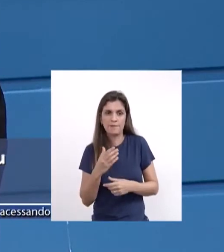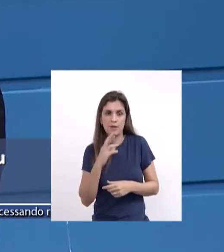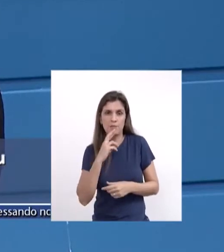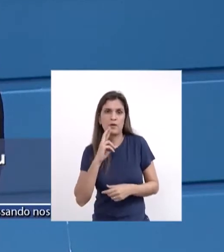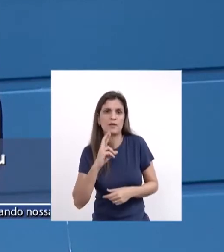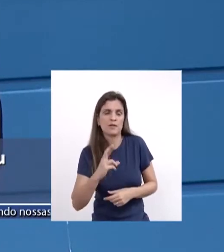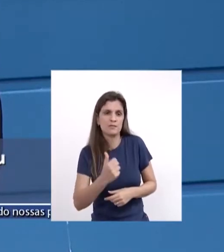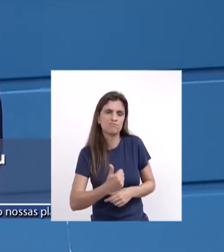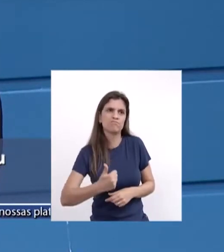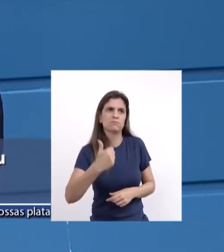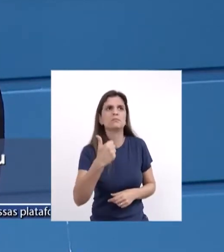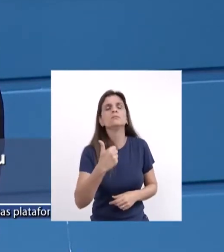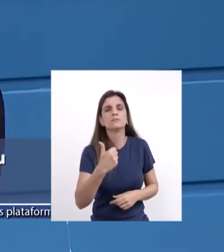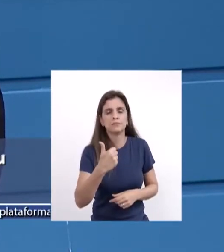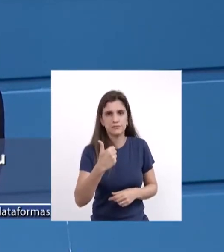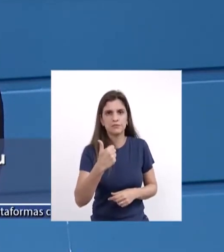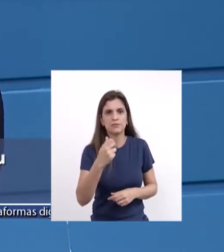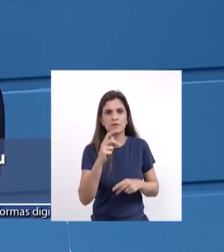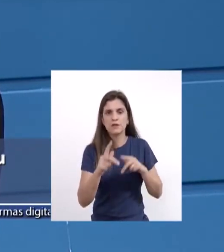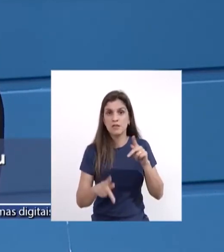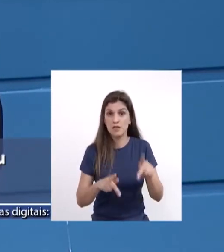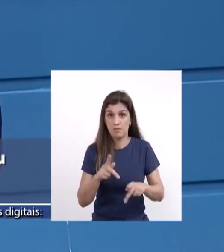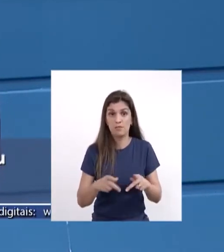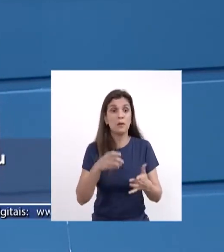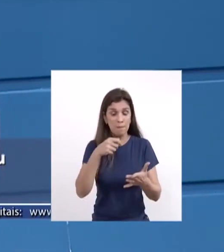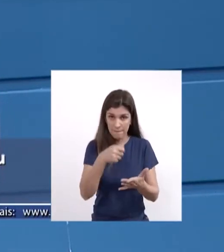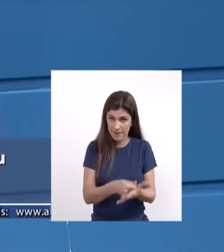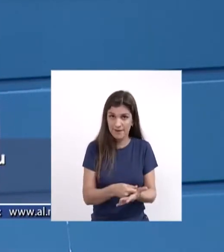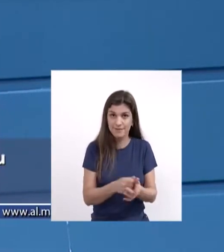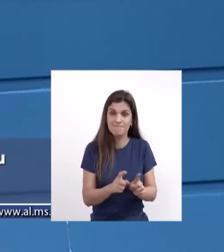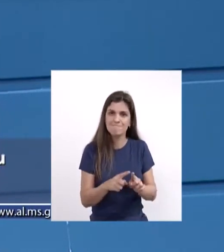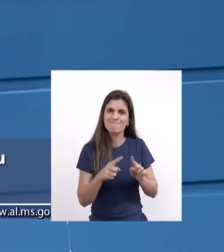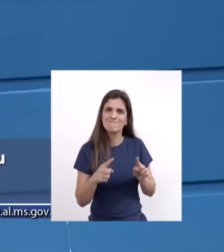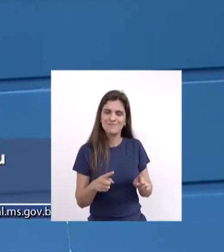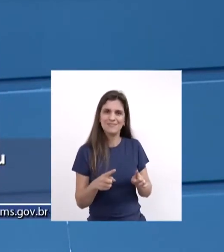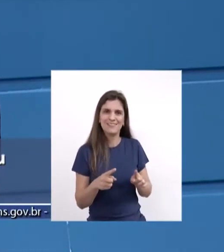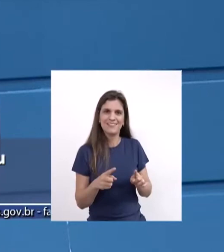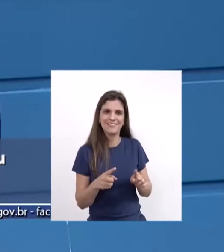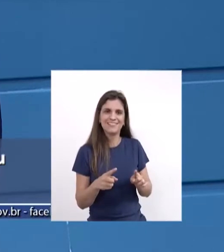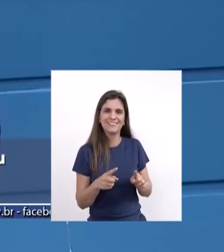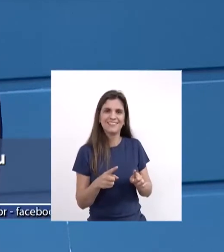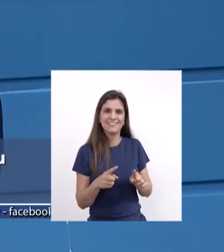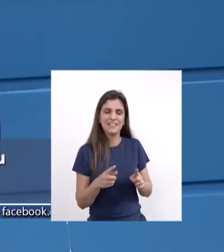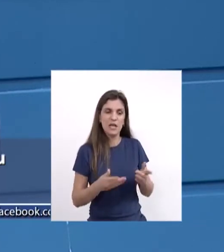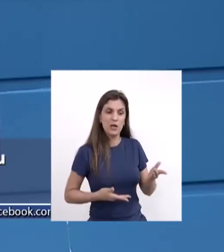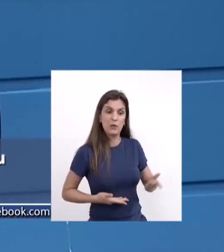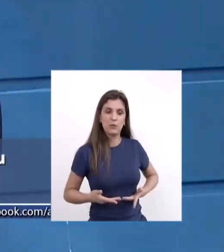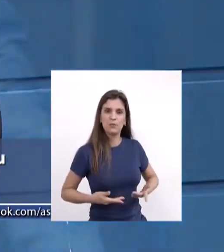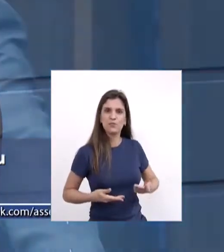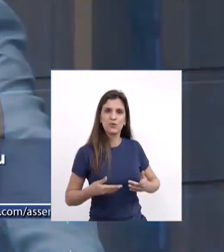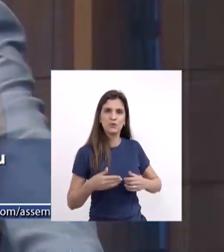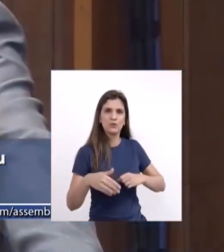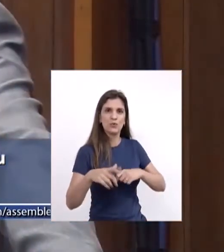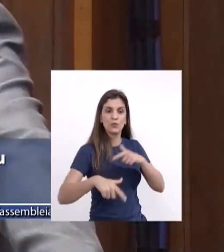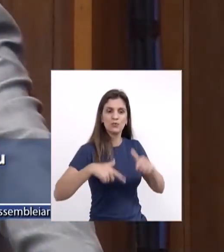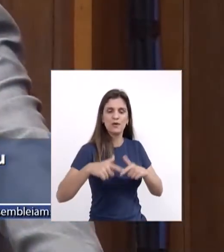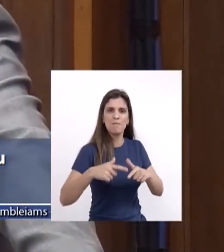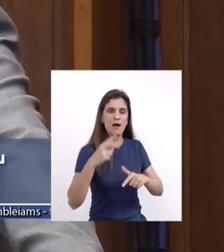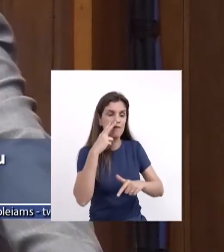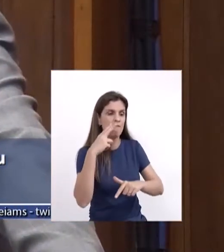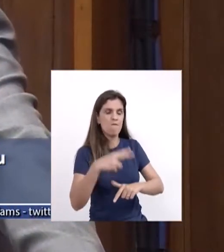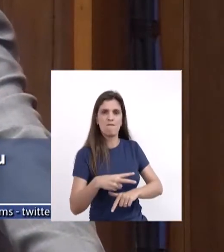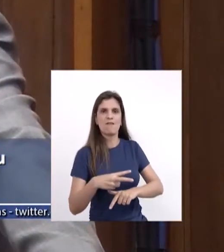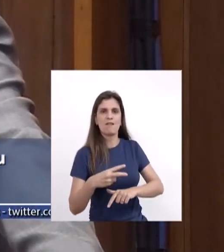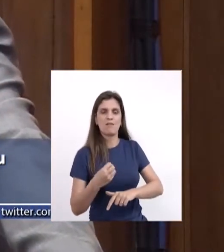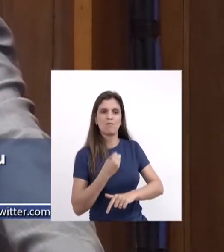que a população realmente venha pagar, mas receber pelo o que está pagando, na sua integralidade. Muito obrigado pela parte e